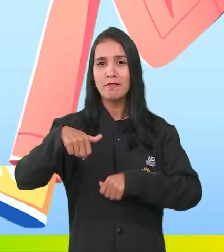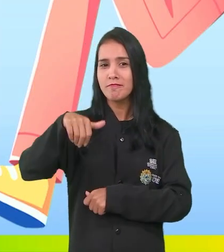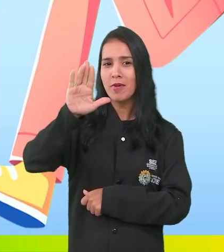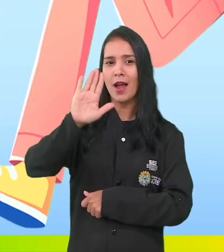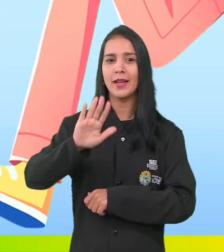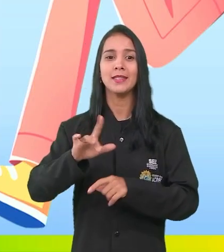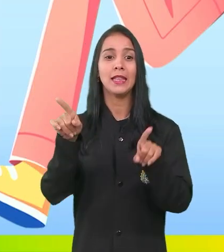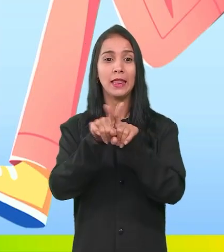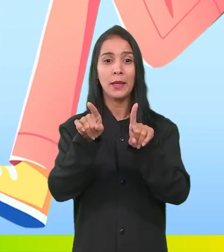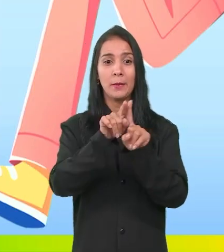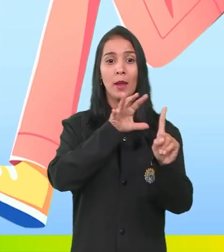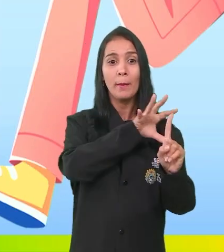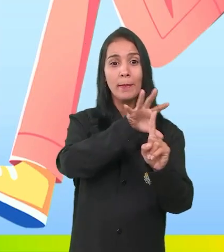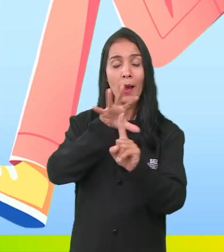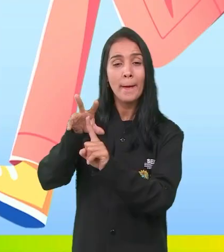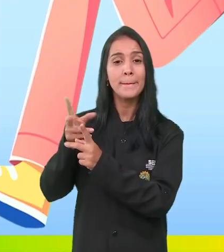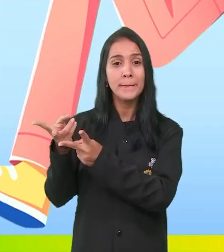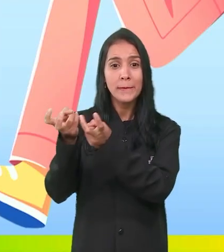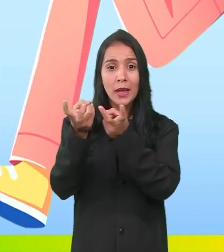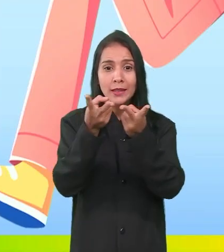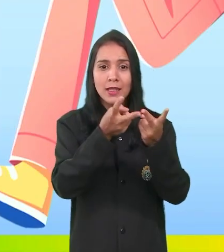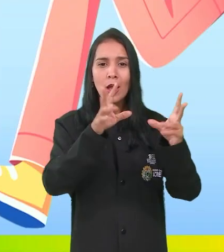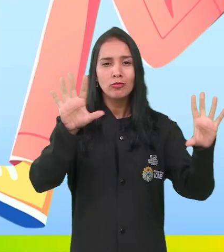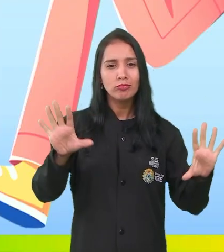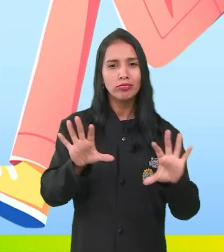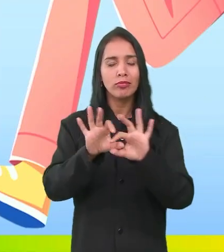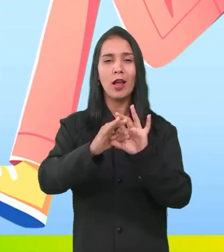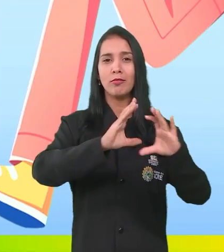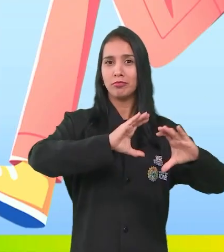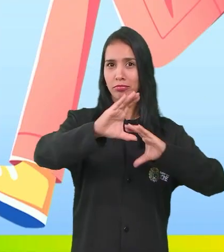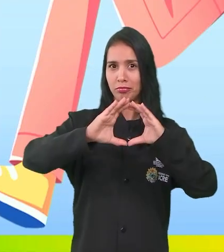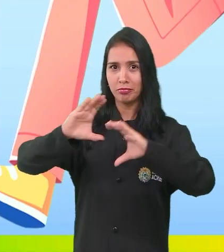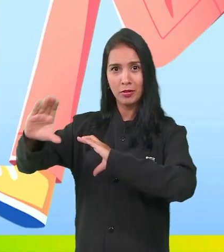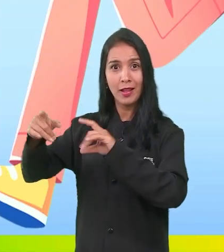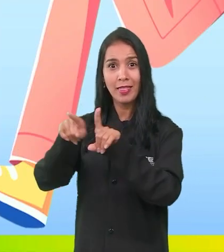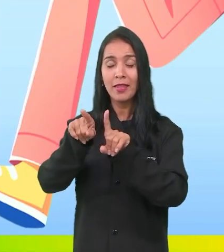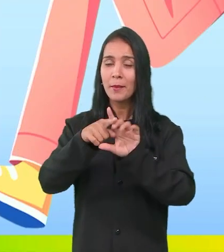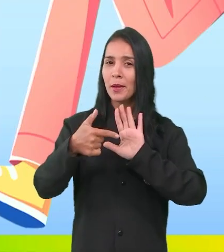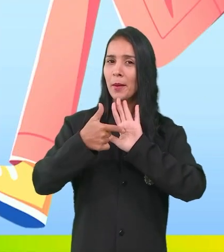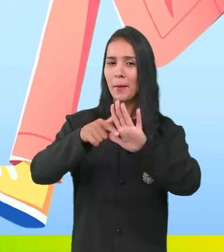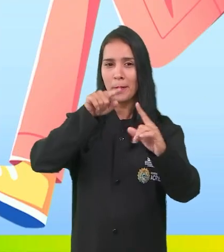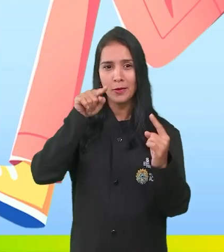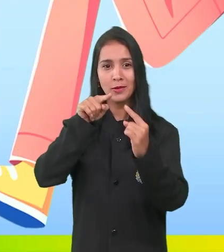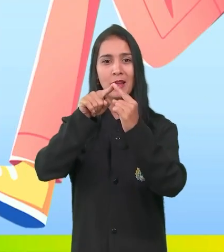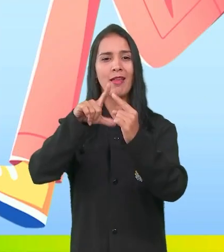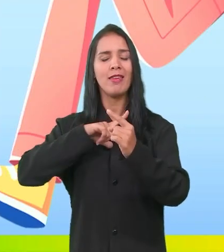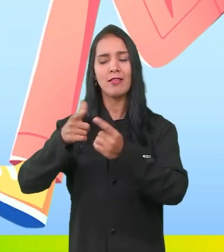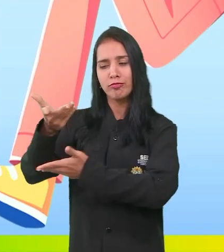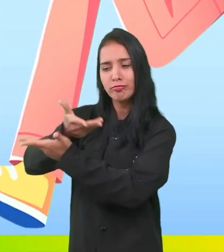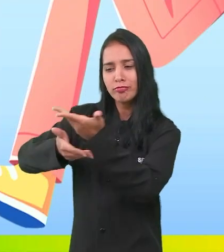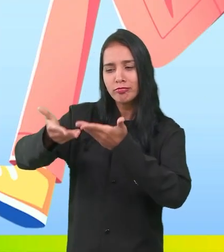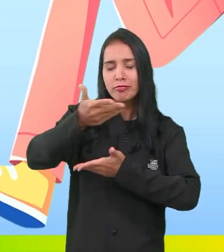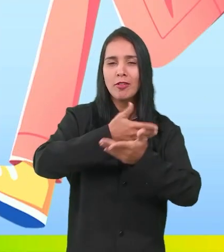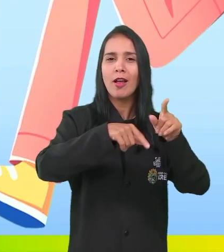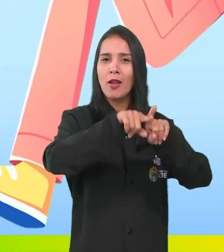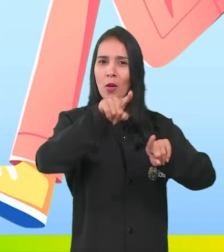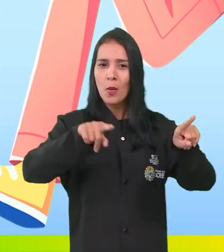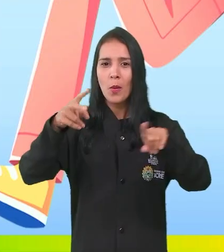transmite intenções. Possui variações culturais significativas que exigem